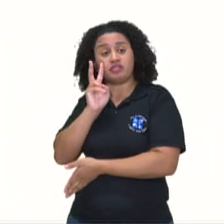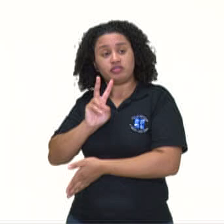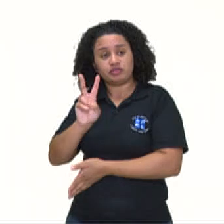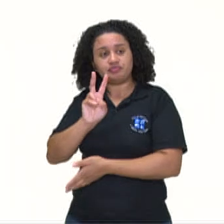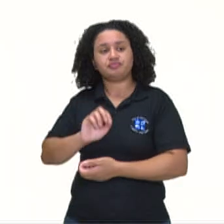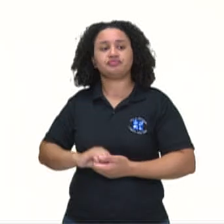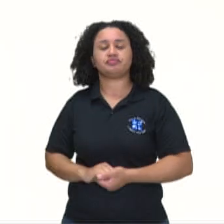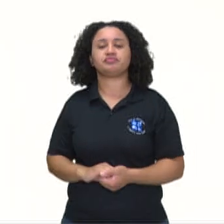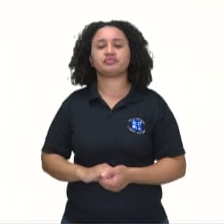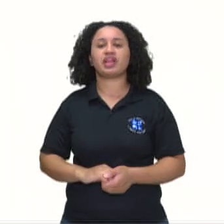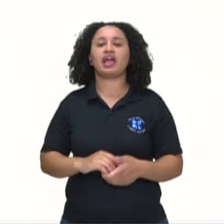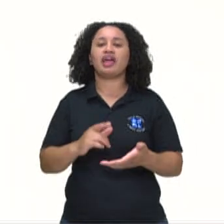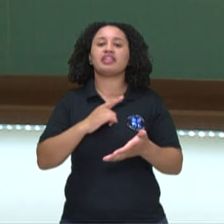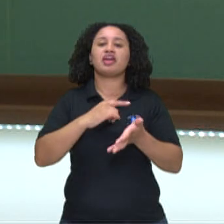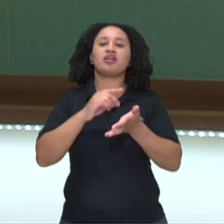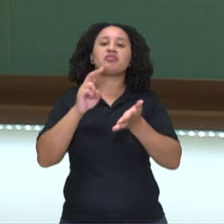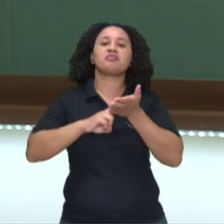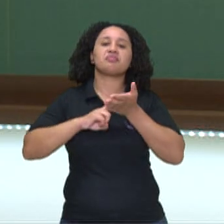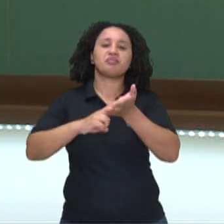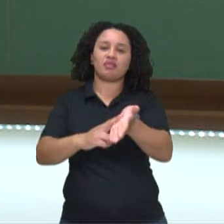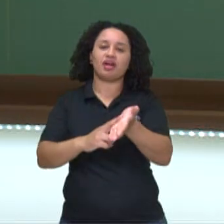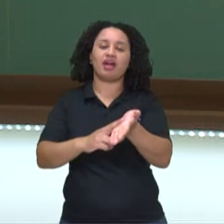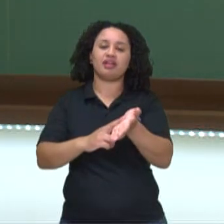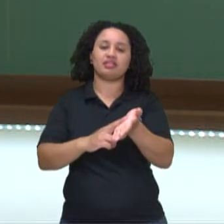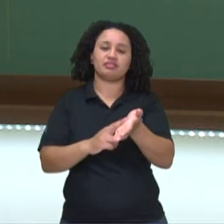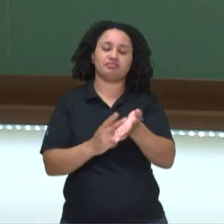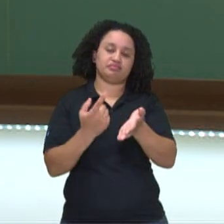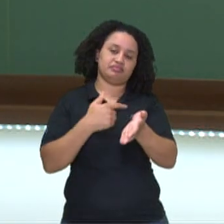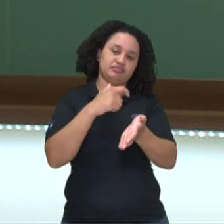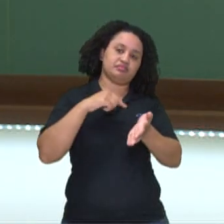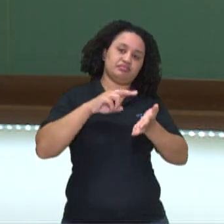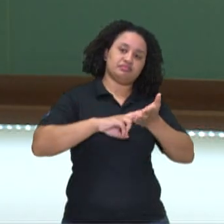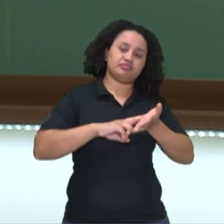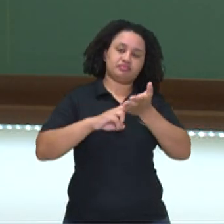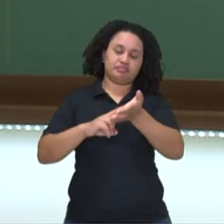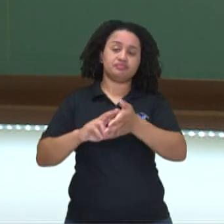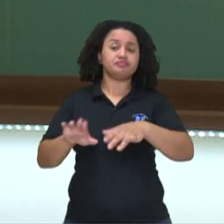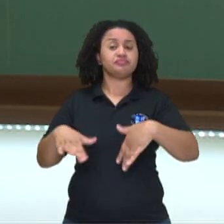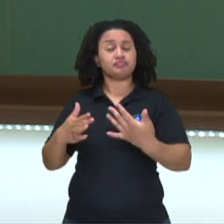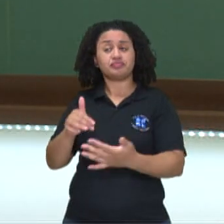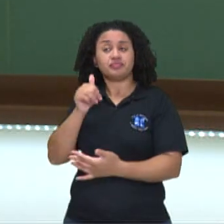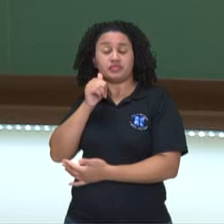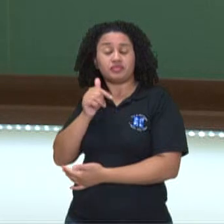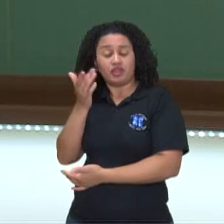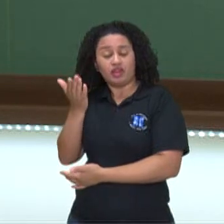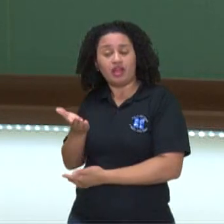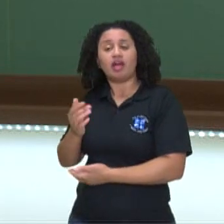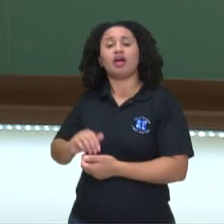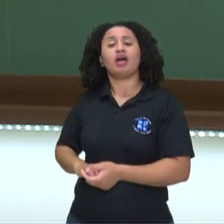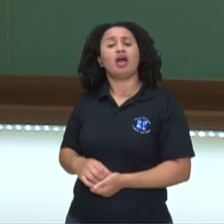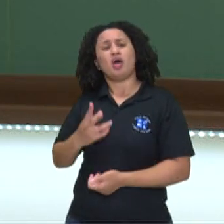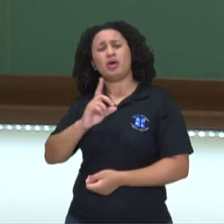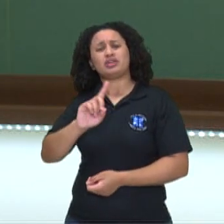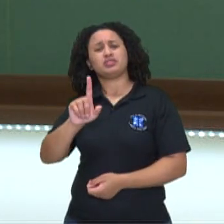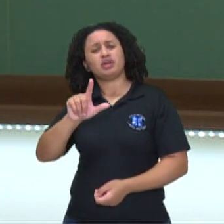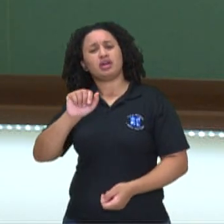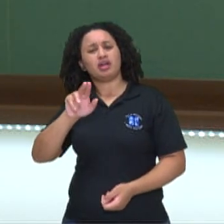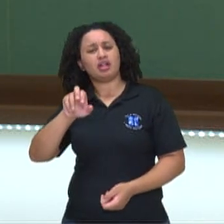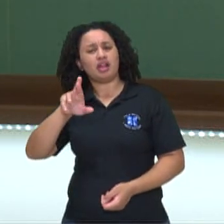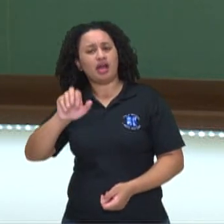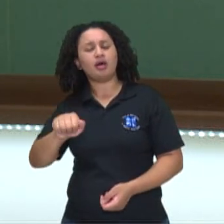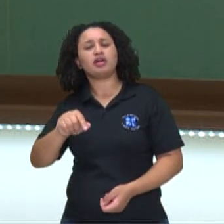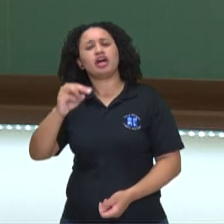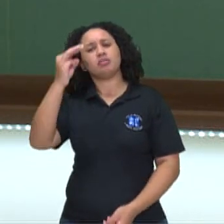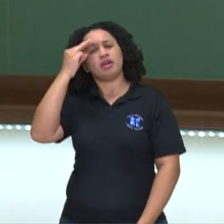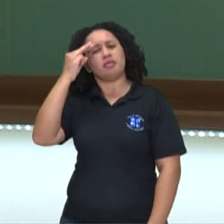Nós temos uma pequena carta que é indicada a alguém. Cara senhora Thompson, eu não acho que Laura tenha uma memória ruim